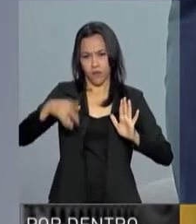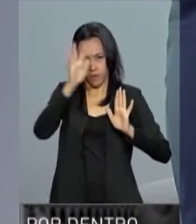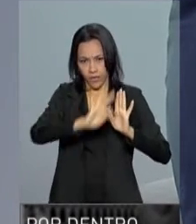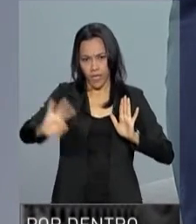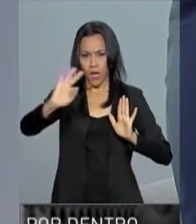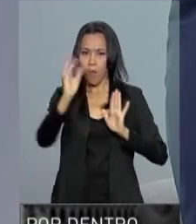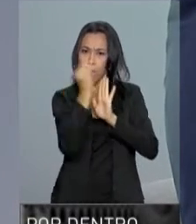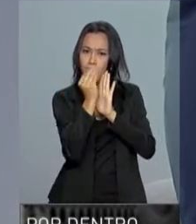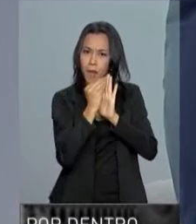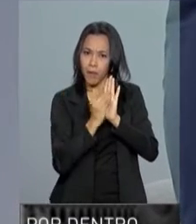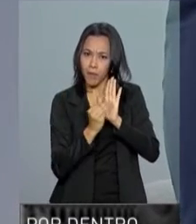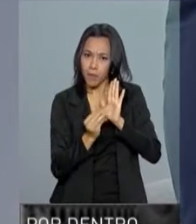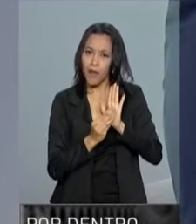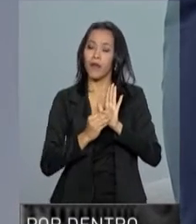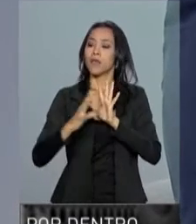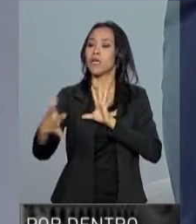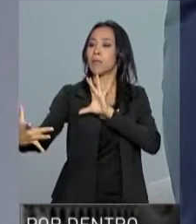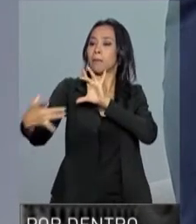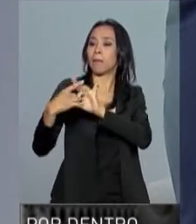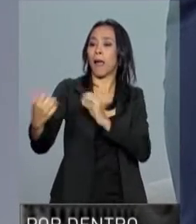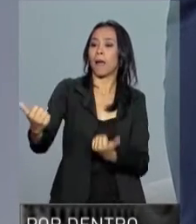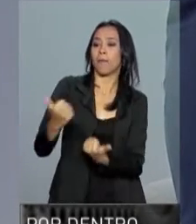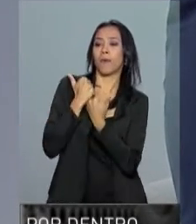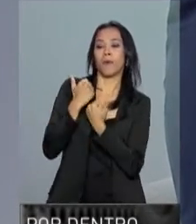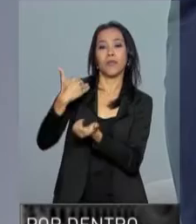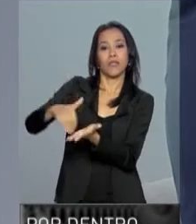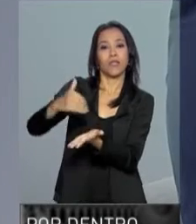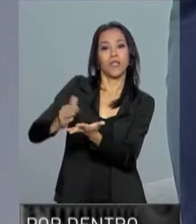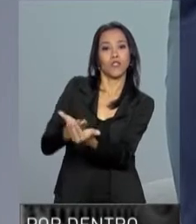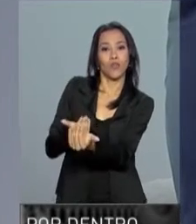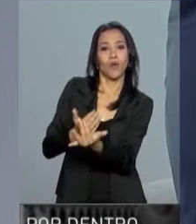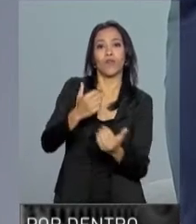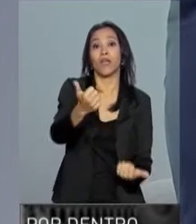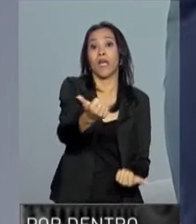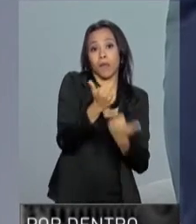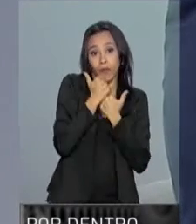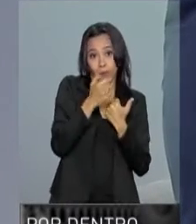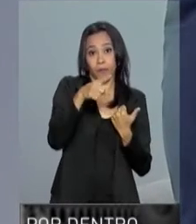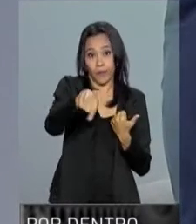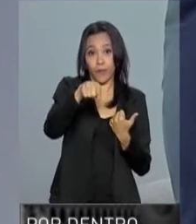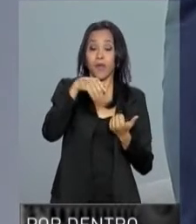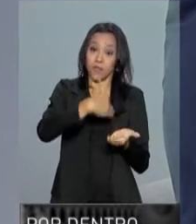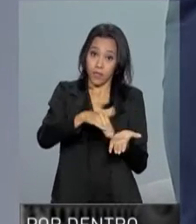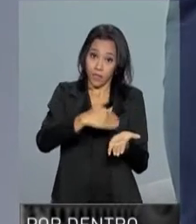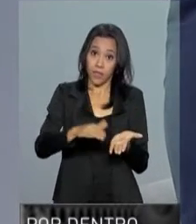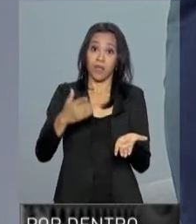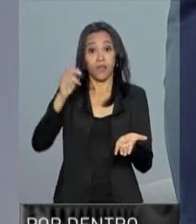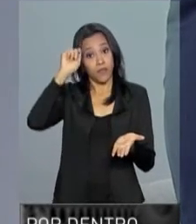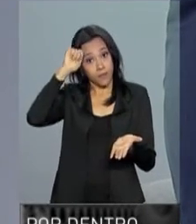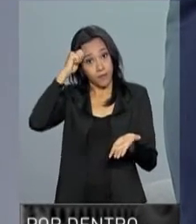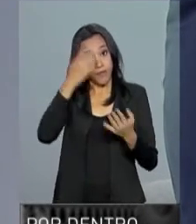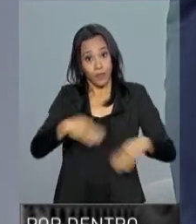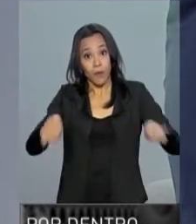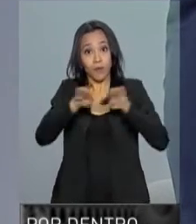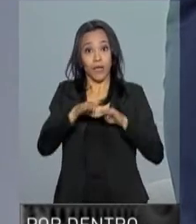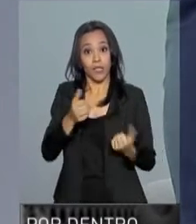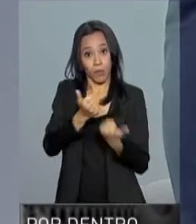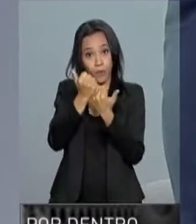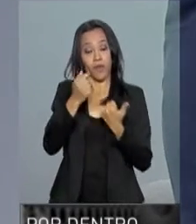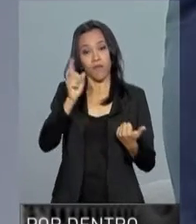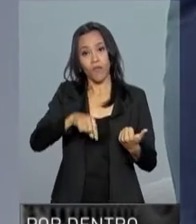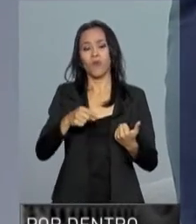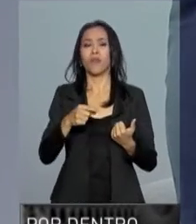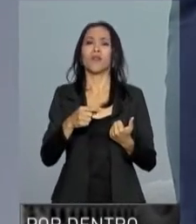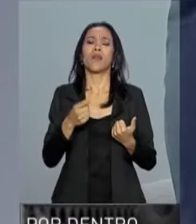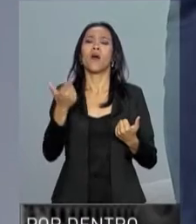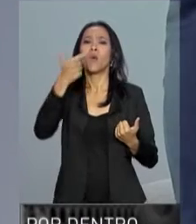capitaneado pela secretaria nacional de juventude com a parceria da nossa secretaria é o programa Juventude viva é que estava parado há quatro anos ele